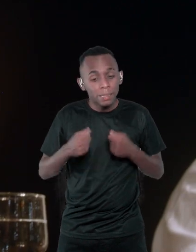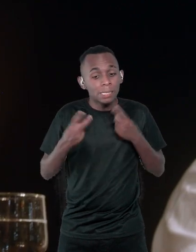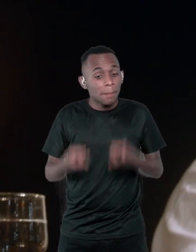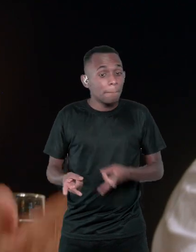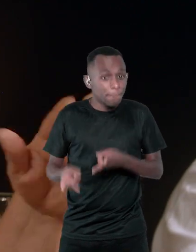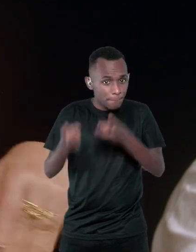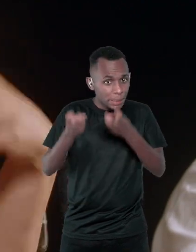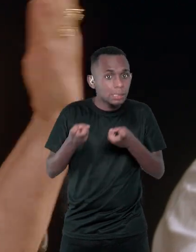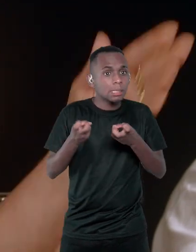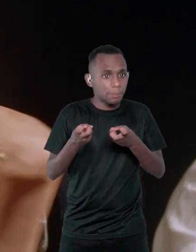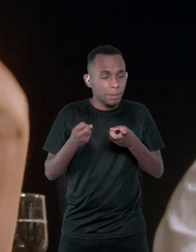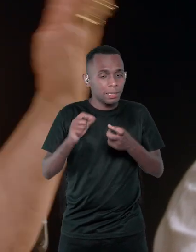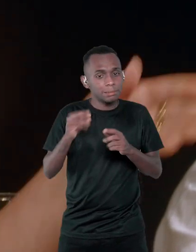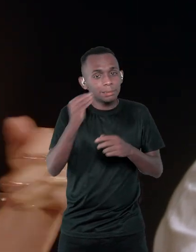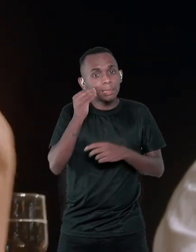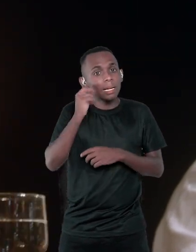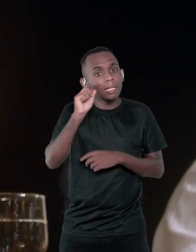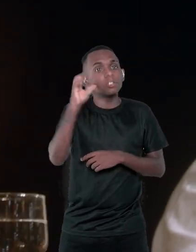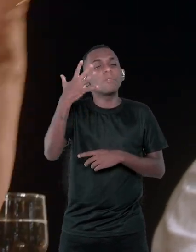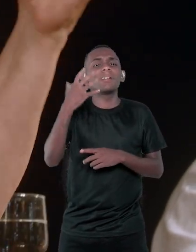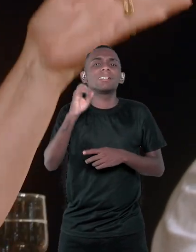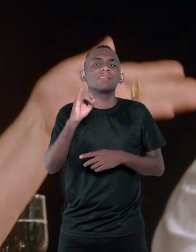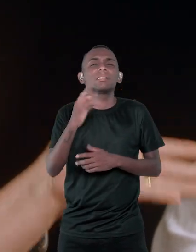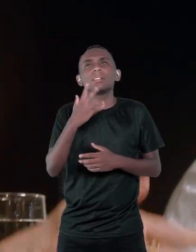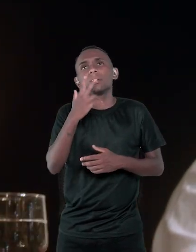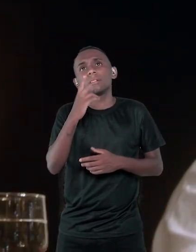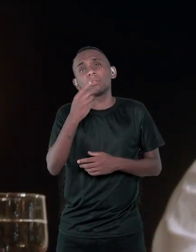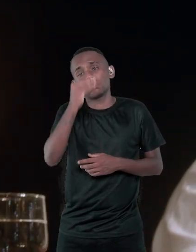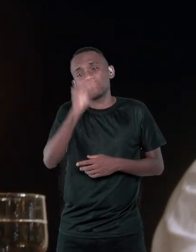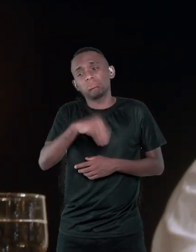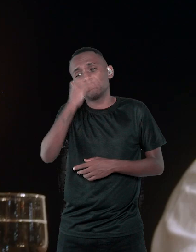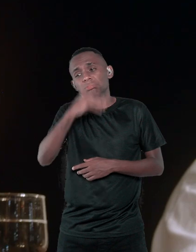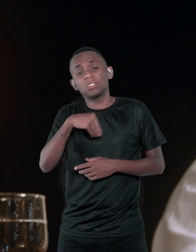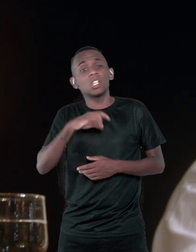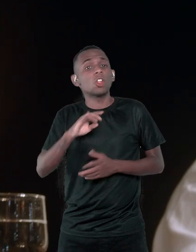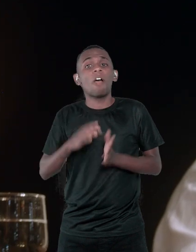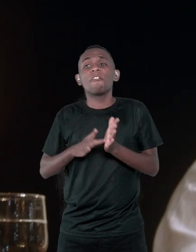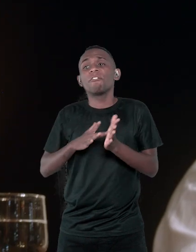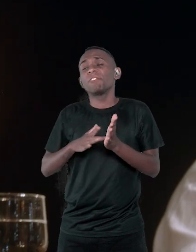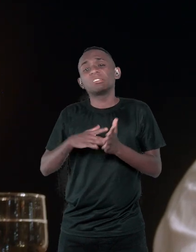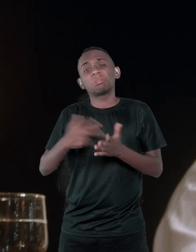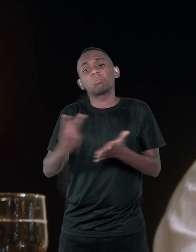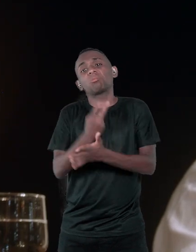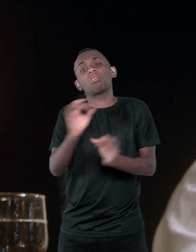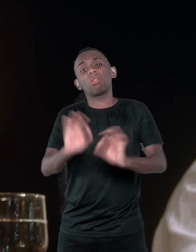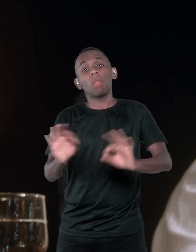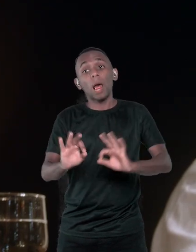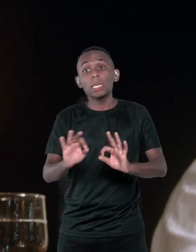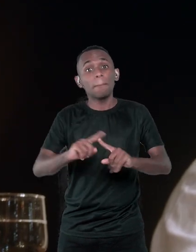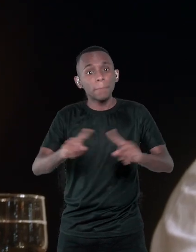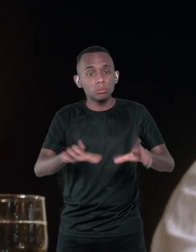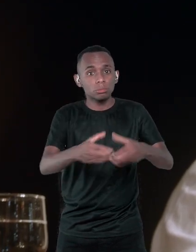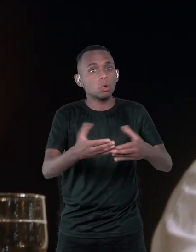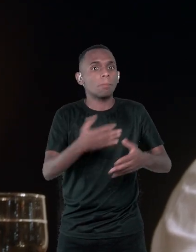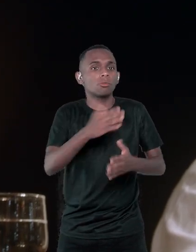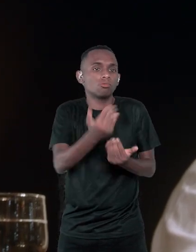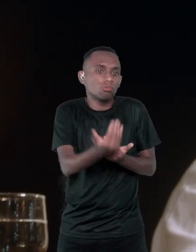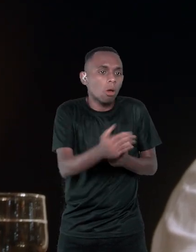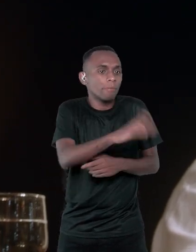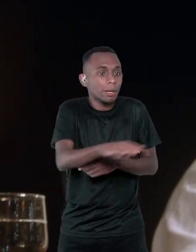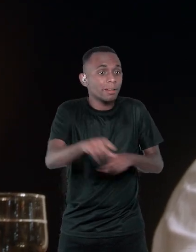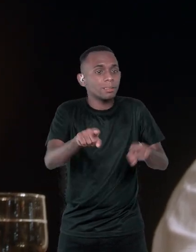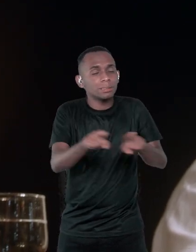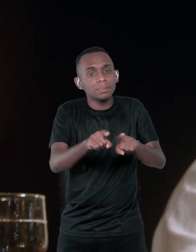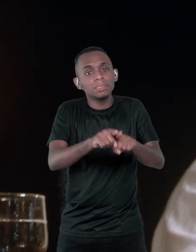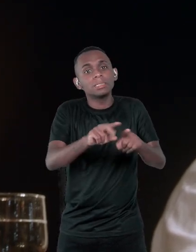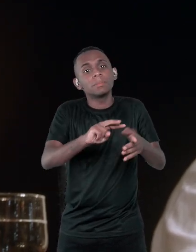só reproduzindo esse fenômeno e fingindo que nada está acontecendo, e crianças e jovens perdendo todas as oportunidades que elas